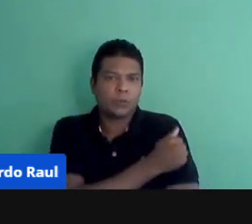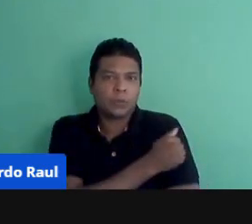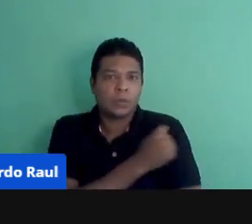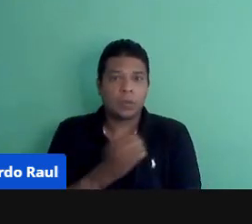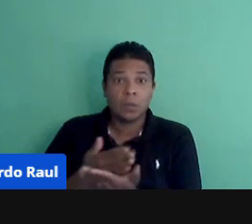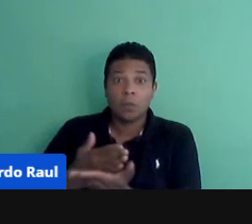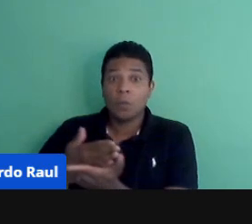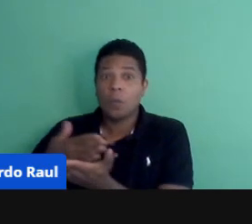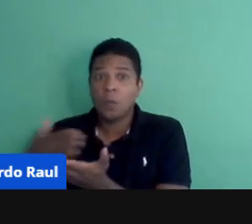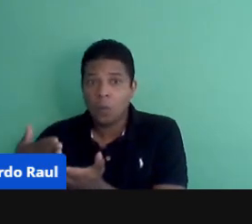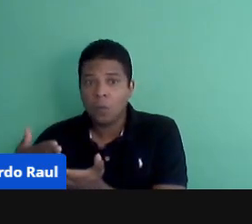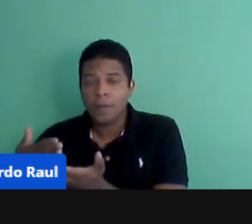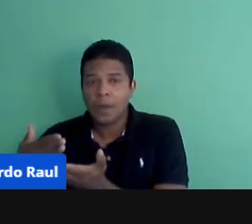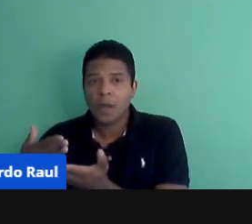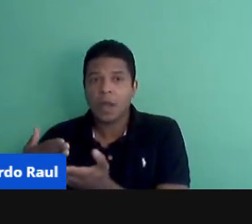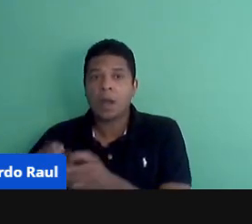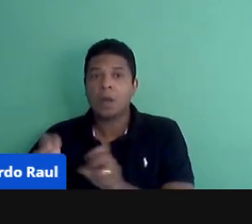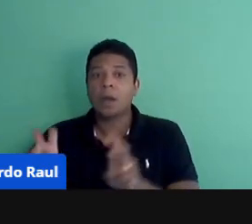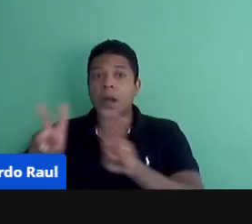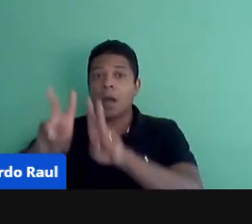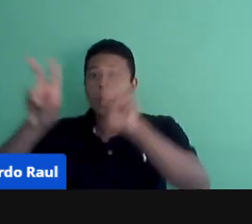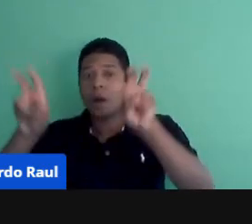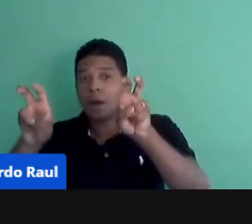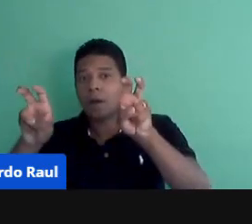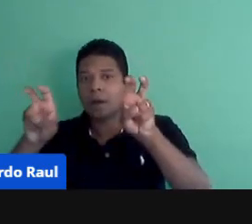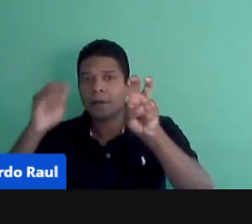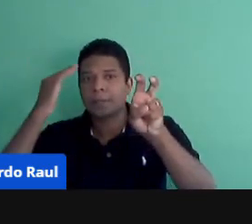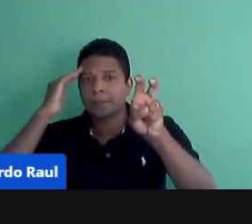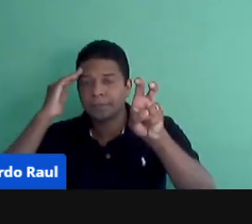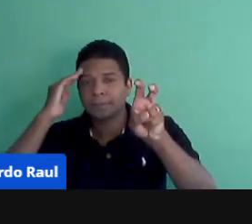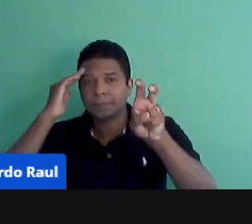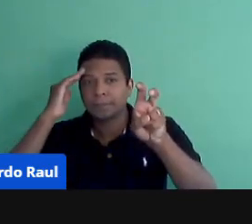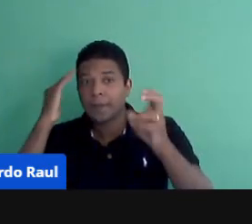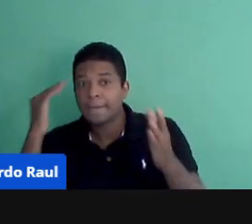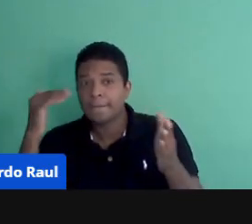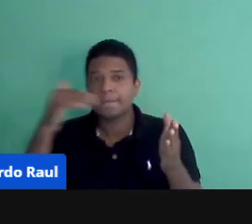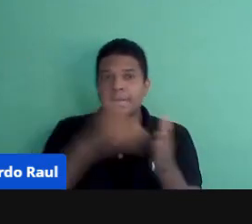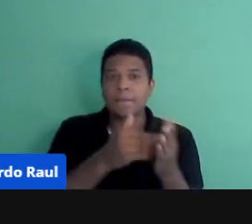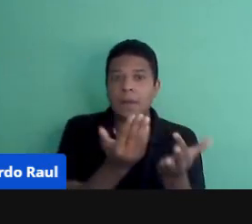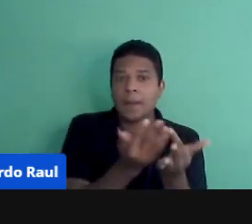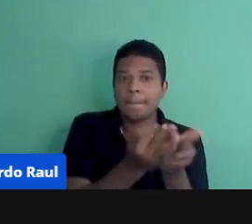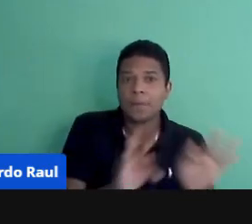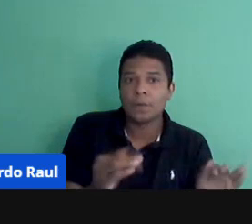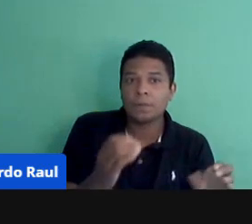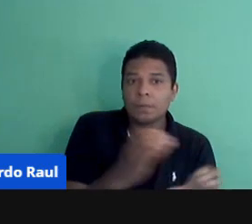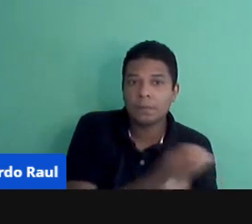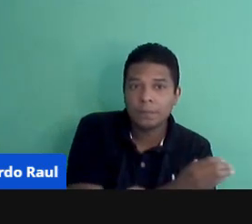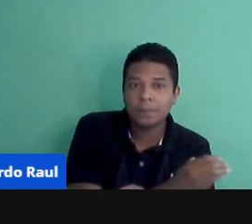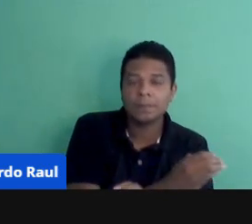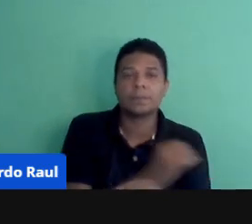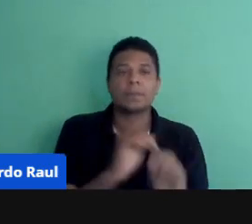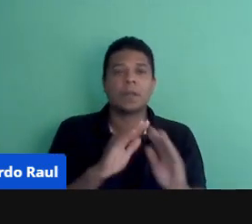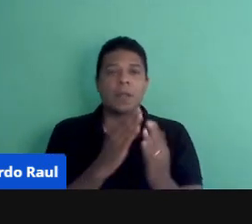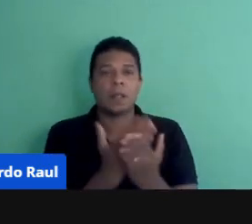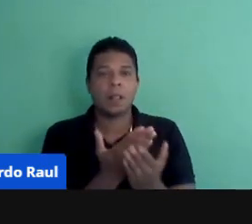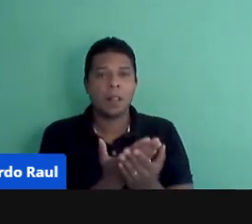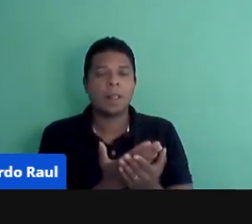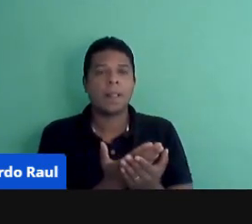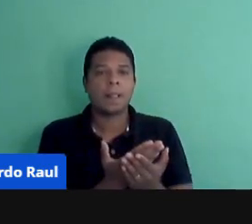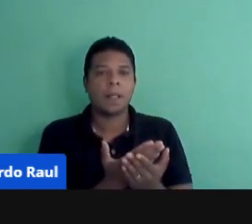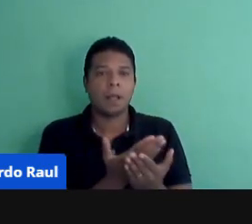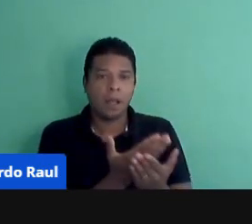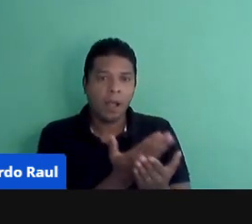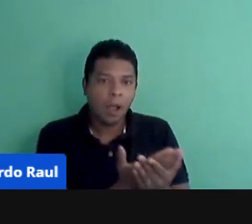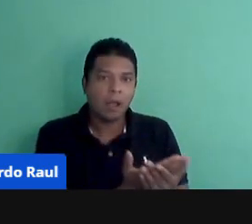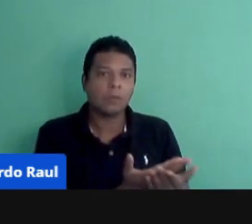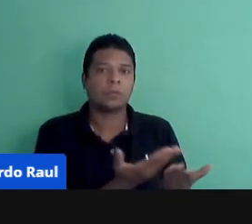entenda o que vai ser tratado na aula, entenda também, né, a finalização da aula. Também é importante que essa finalização, a gente tenha a finalização